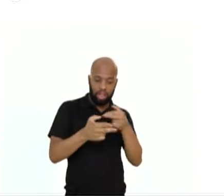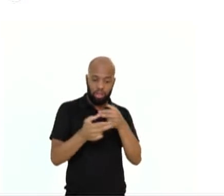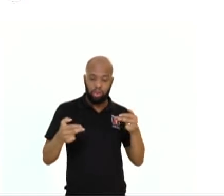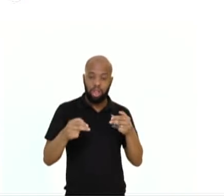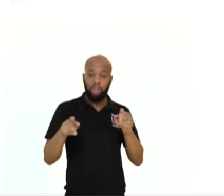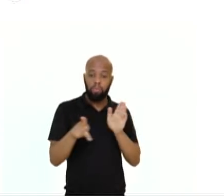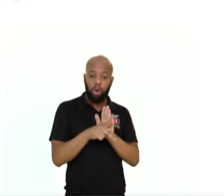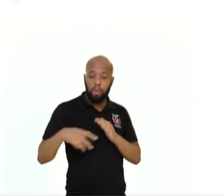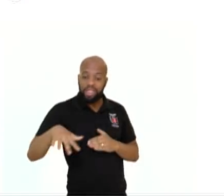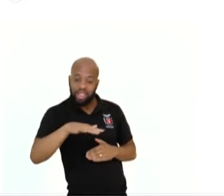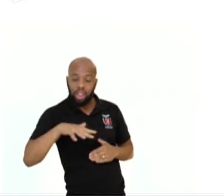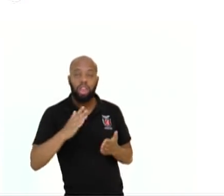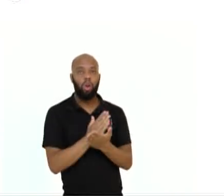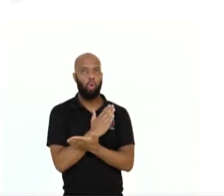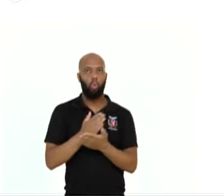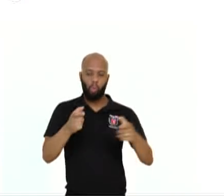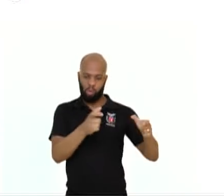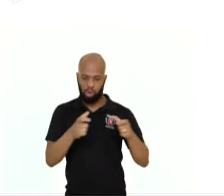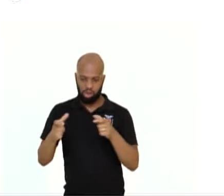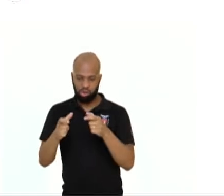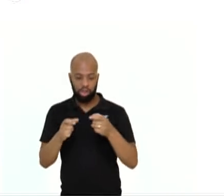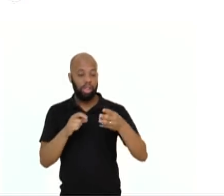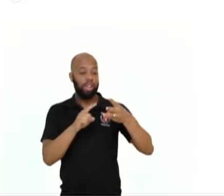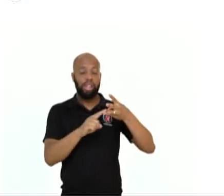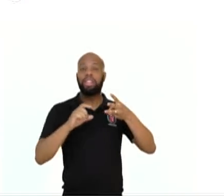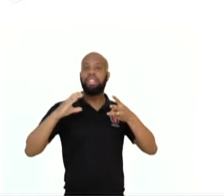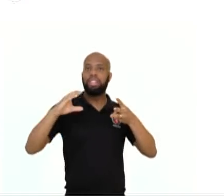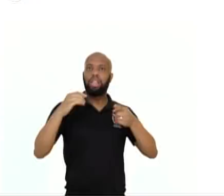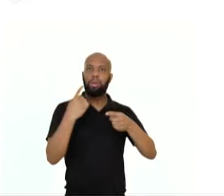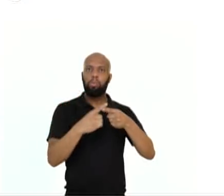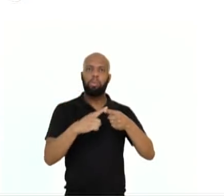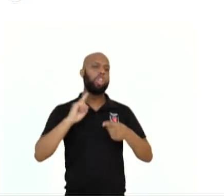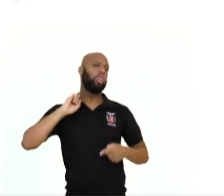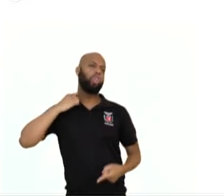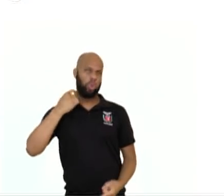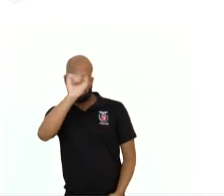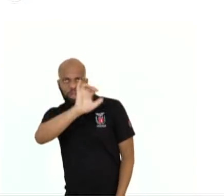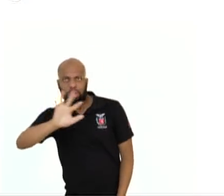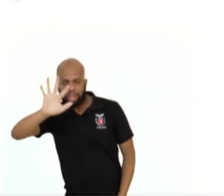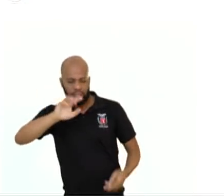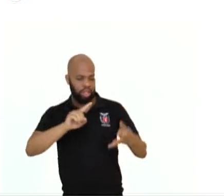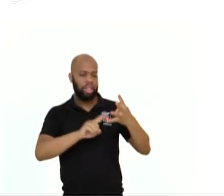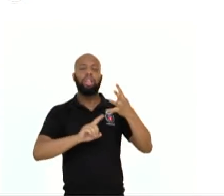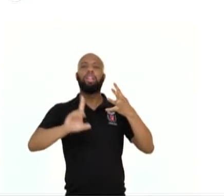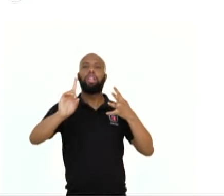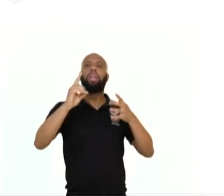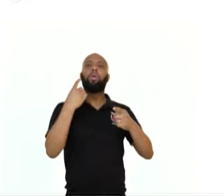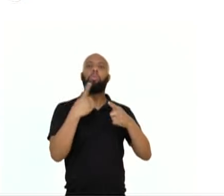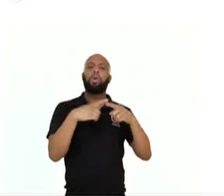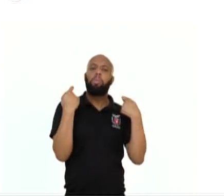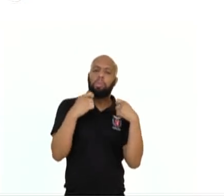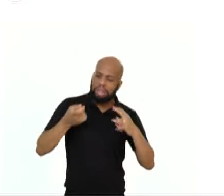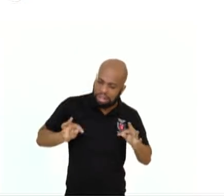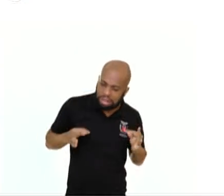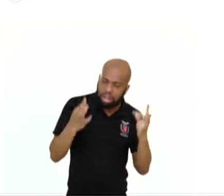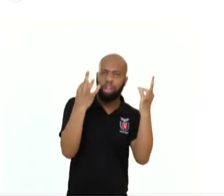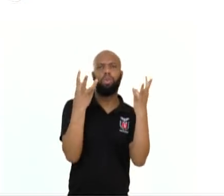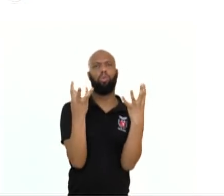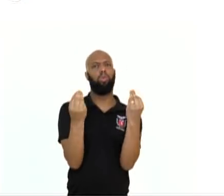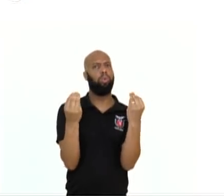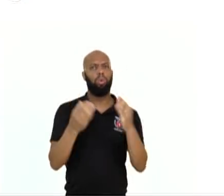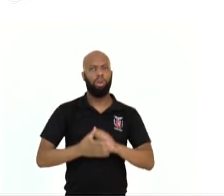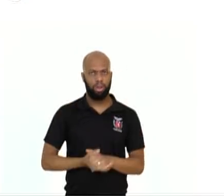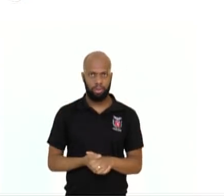restritos a algumas regiões? Letra C. Porque geram muitos poluentes? Ou letra D. Porque exigem muita tecnologia?